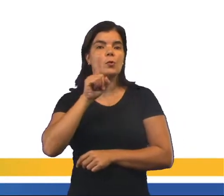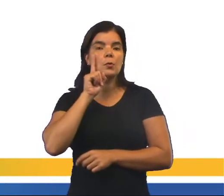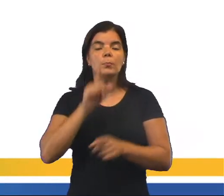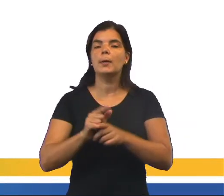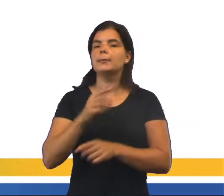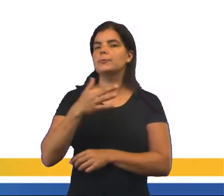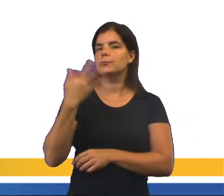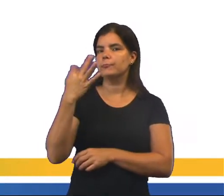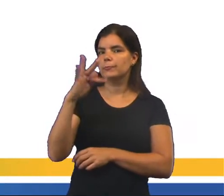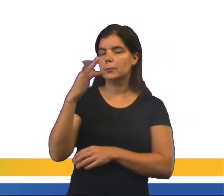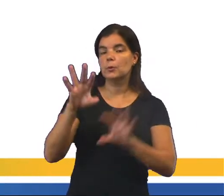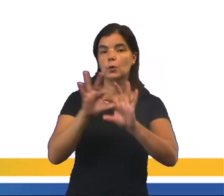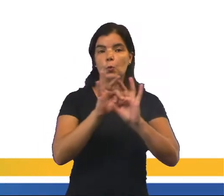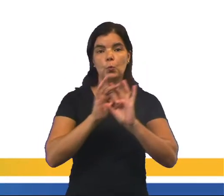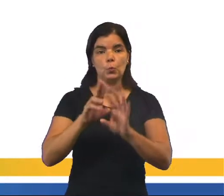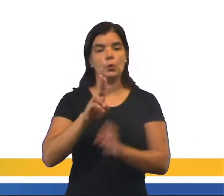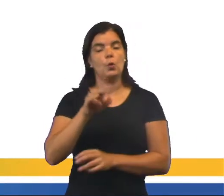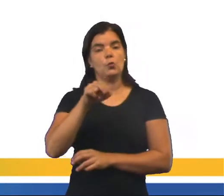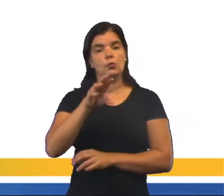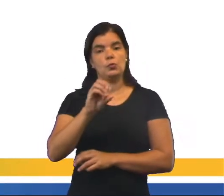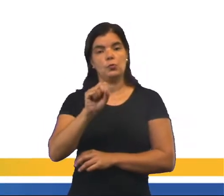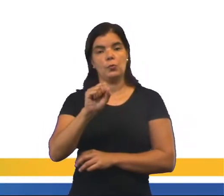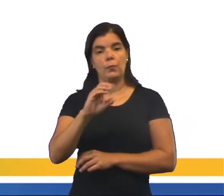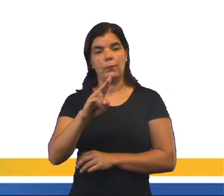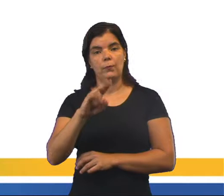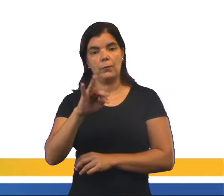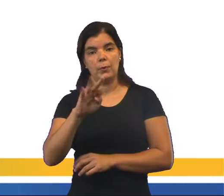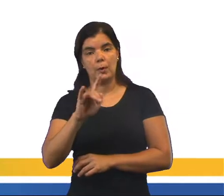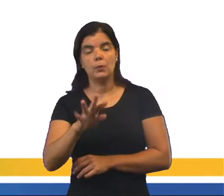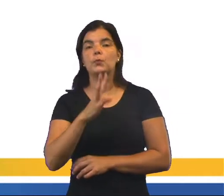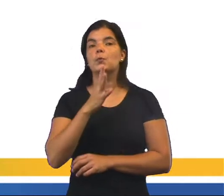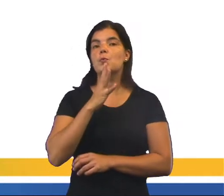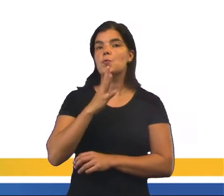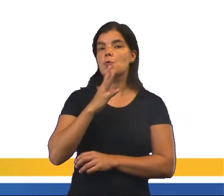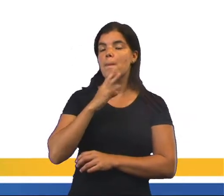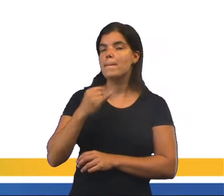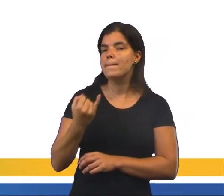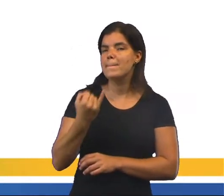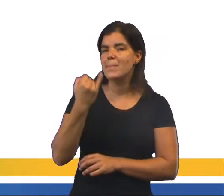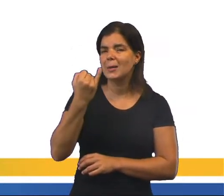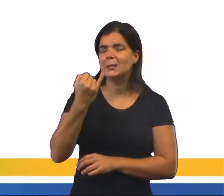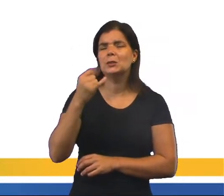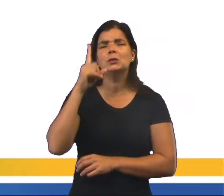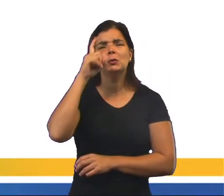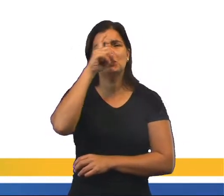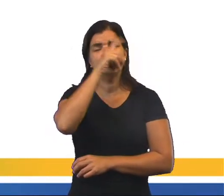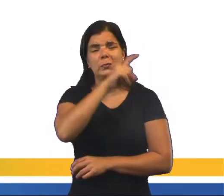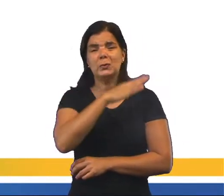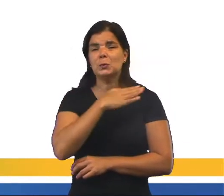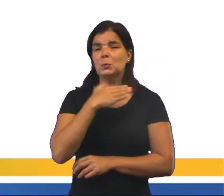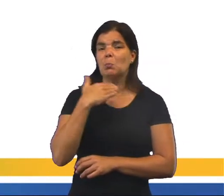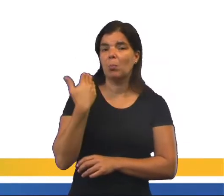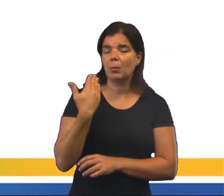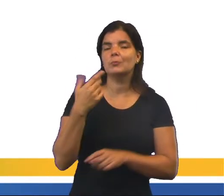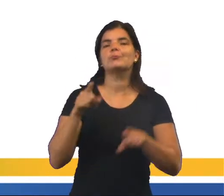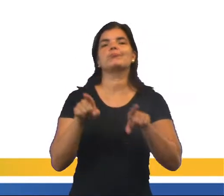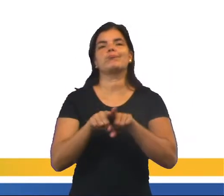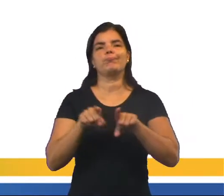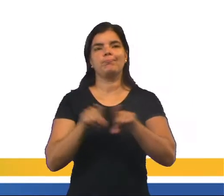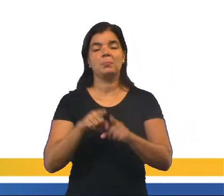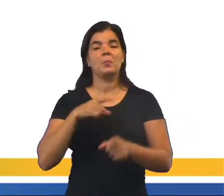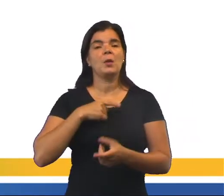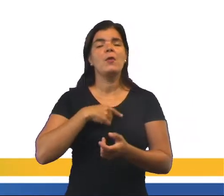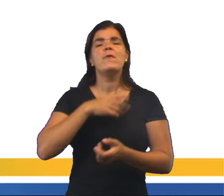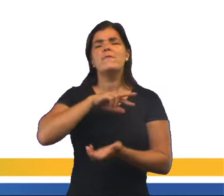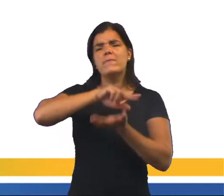e, posteriormente, União Soviética, ficou conhecida como um dos eventos mais devastadores e sangrentos da história. Estima-se